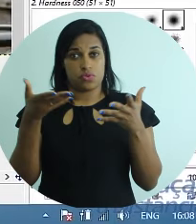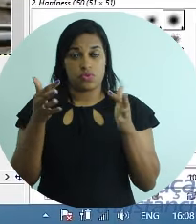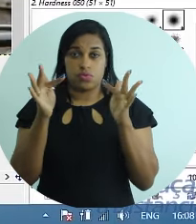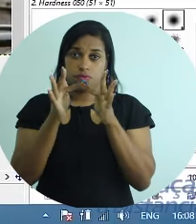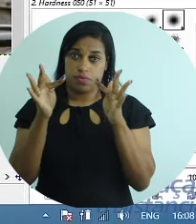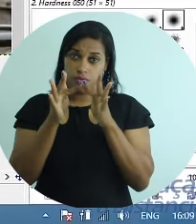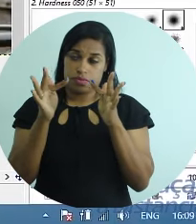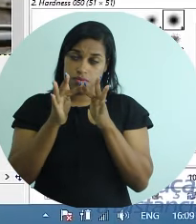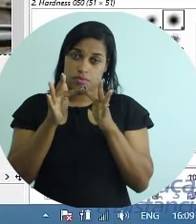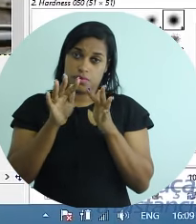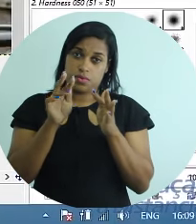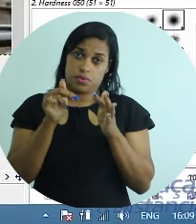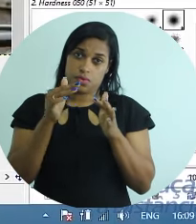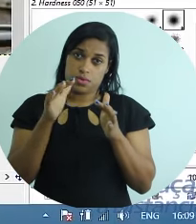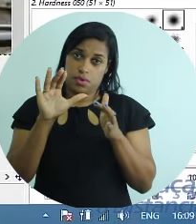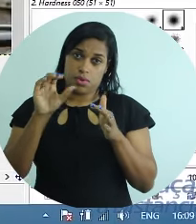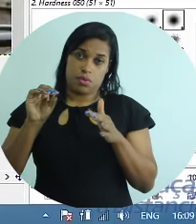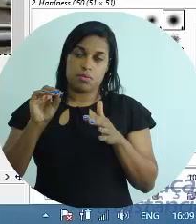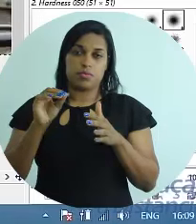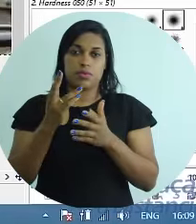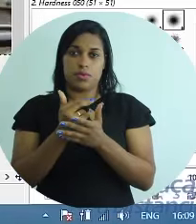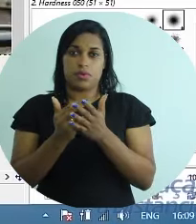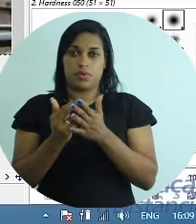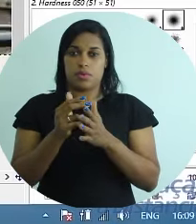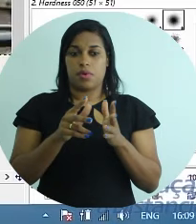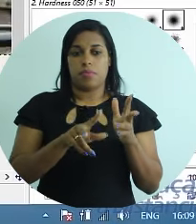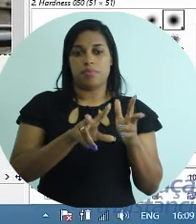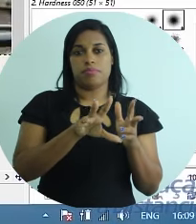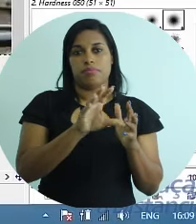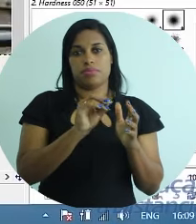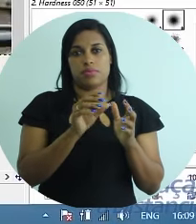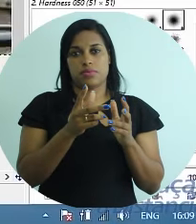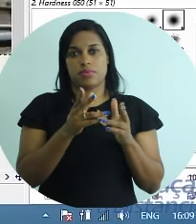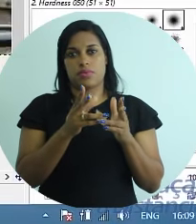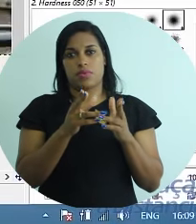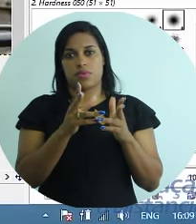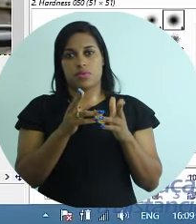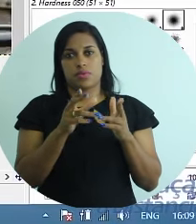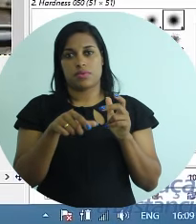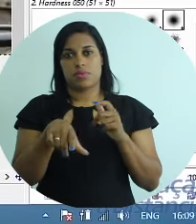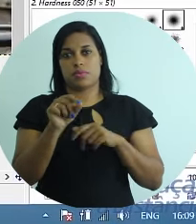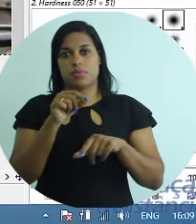Lá no menu imagem, se eu escolher aqui a opção cortar para seleção,